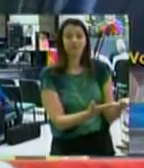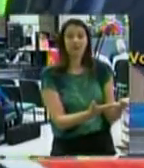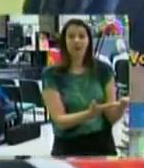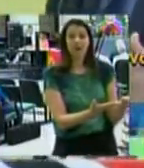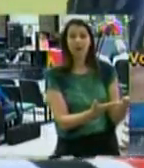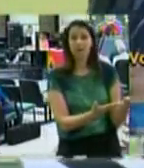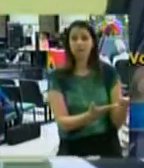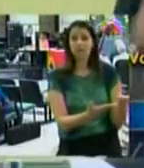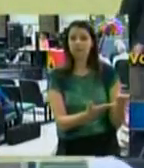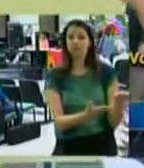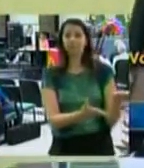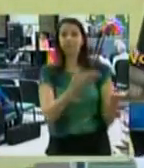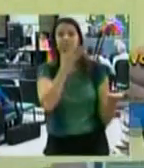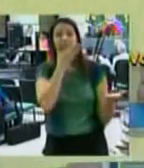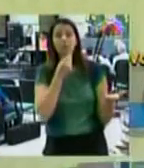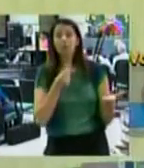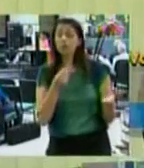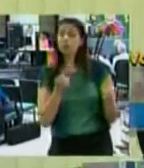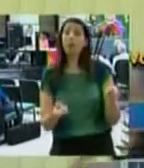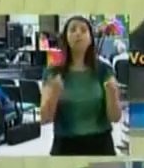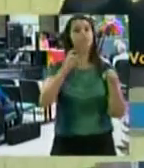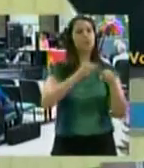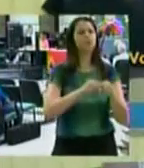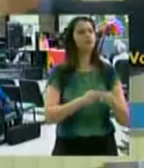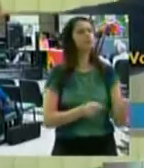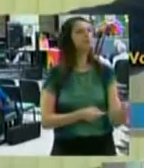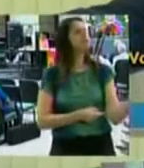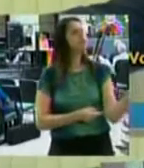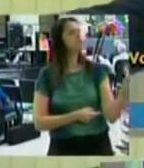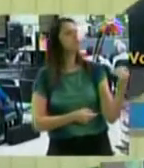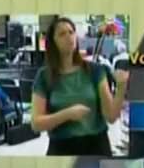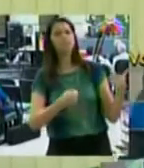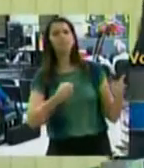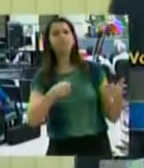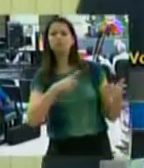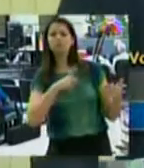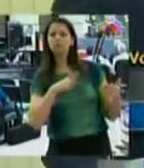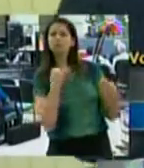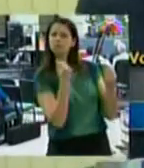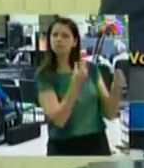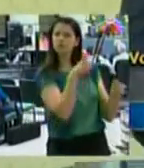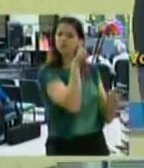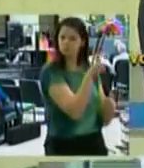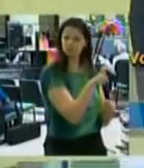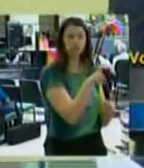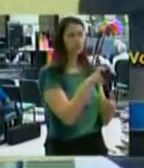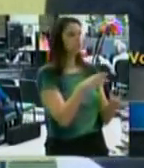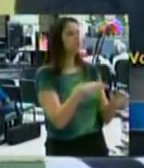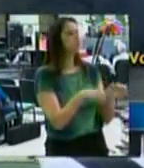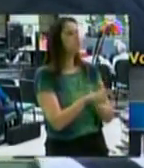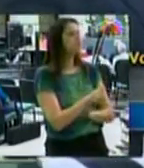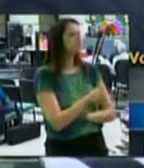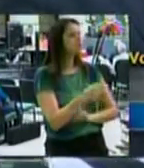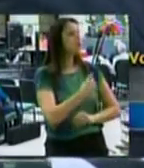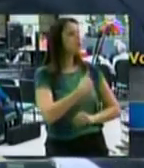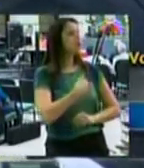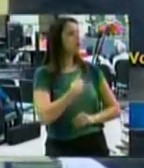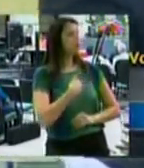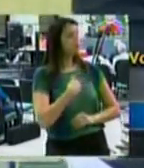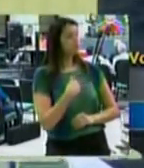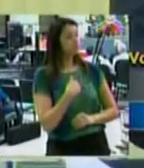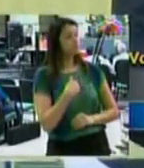volta, ele chama primeiro aquele que possui cinco. E diz a este, eu estou